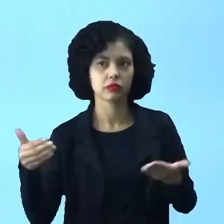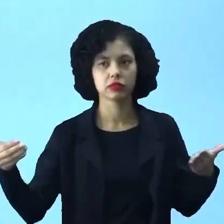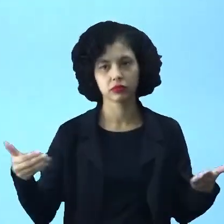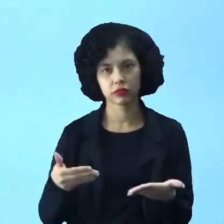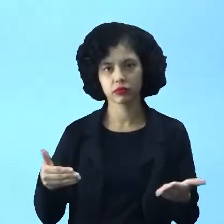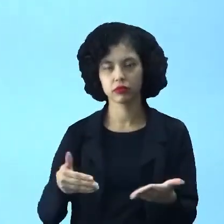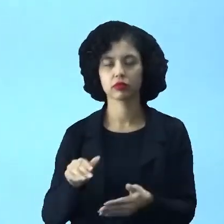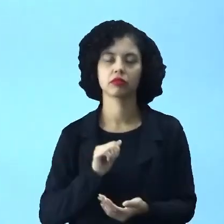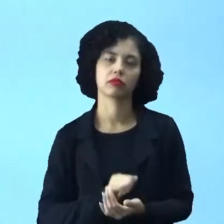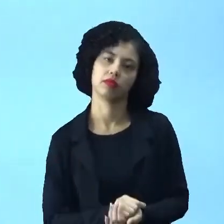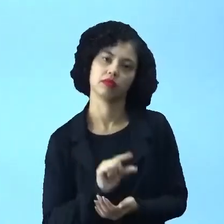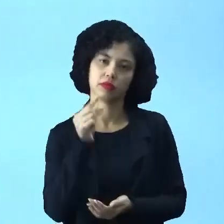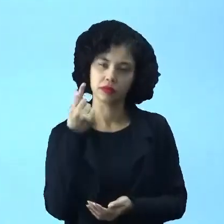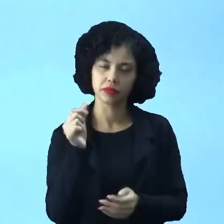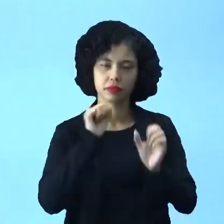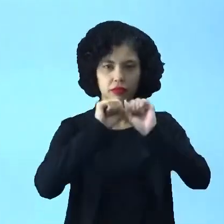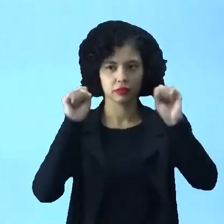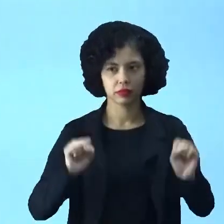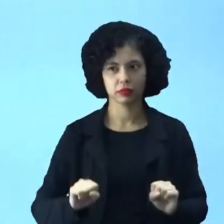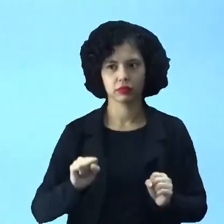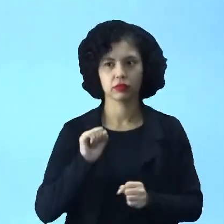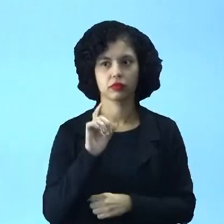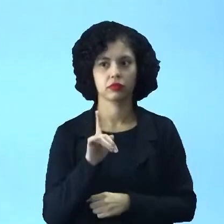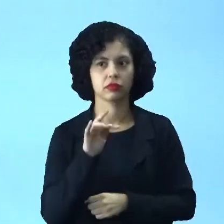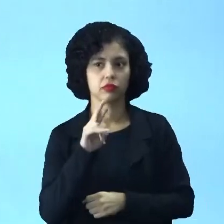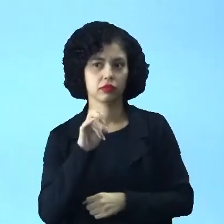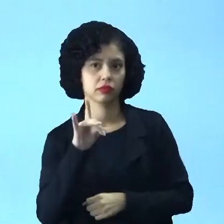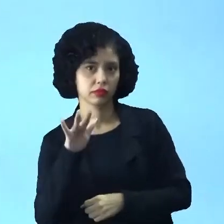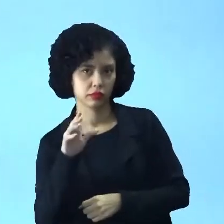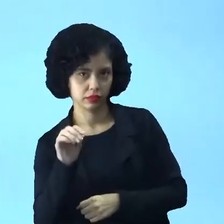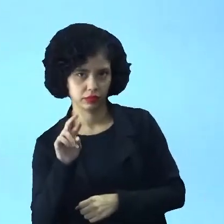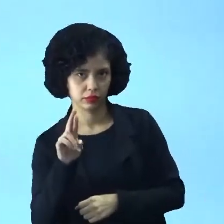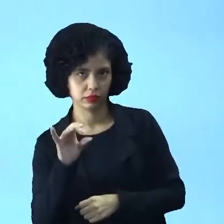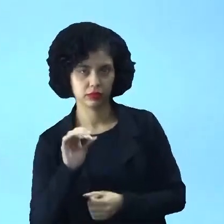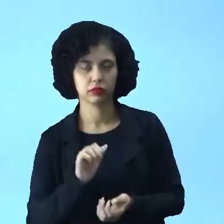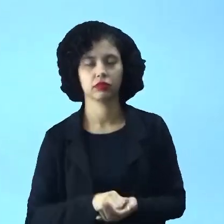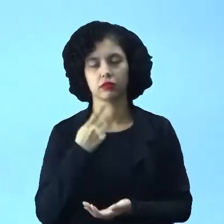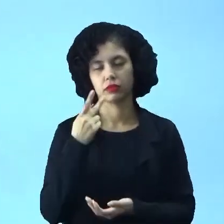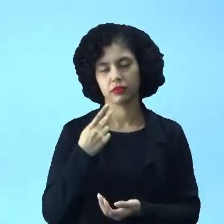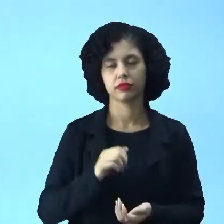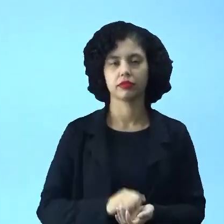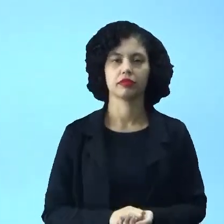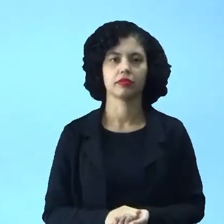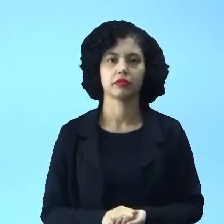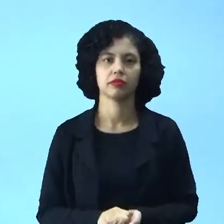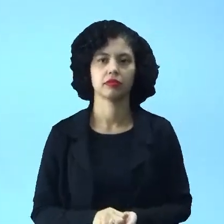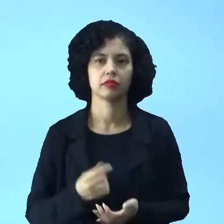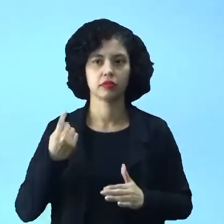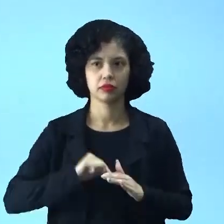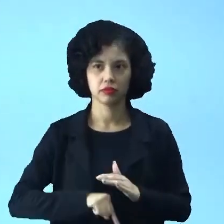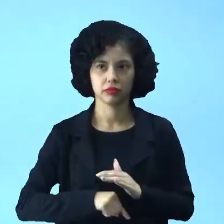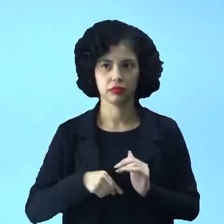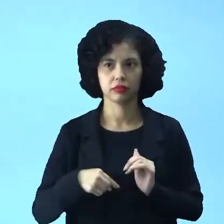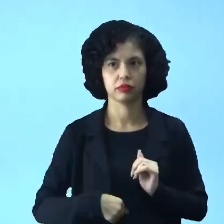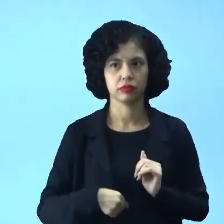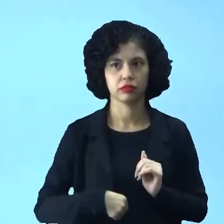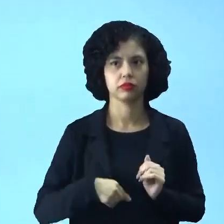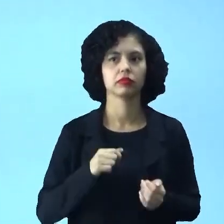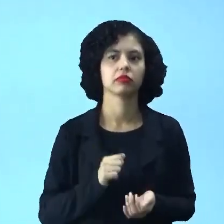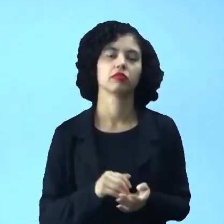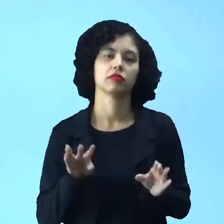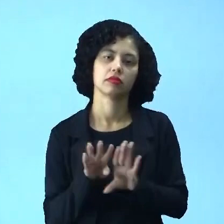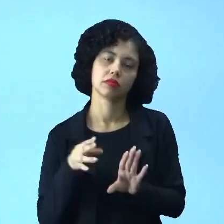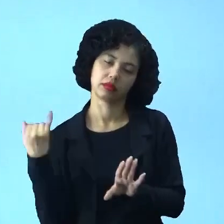então, falando um pouco sobre os sistemas, né? E hoje a gente vai avançar, então, falando sobre o nosso sistema digestório, né? Que